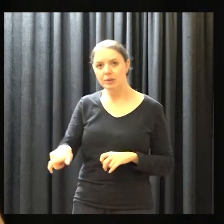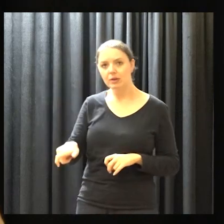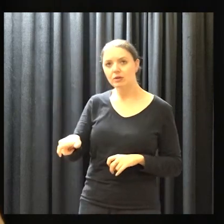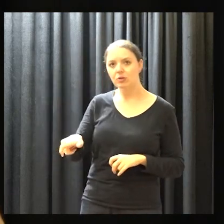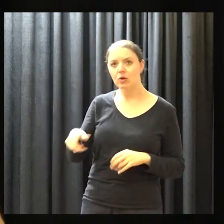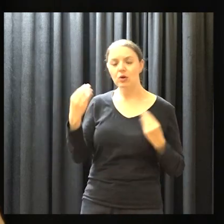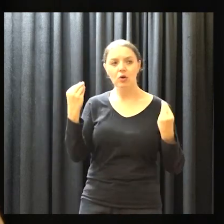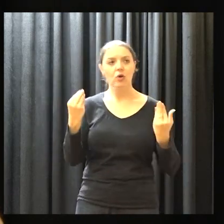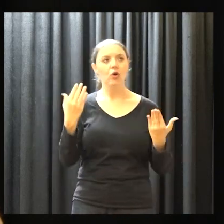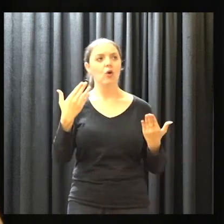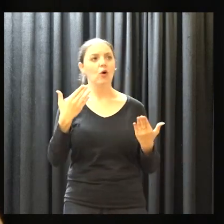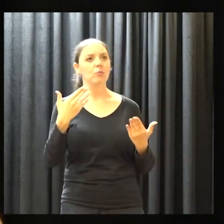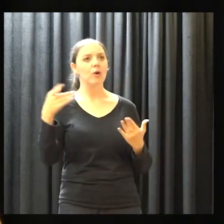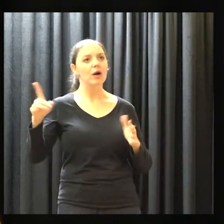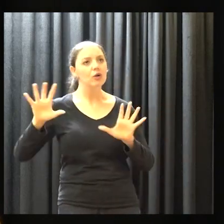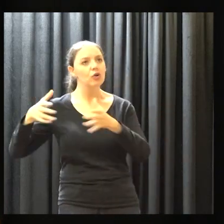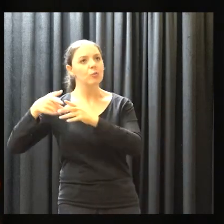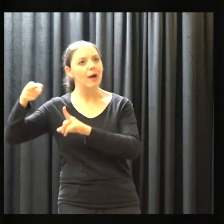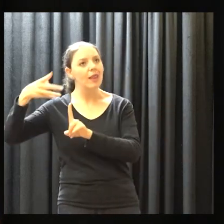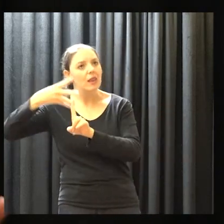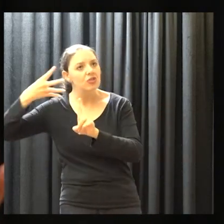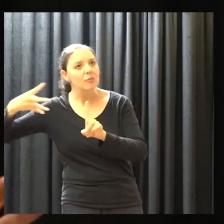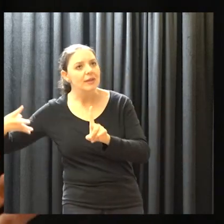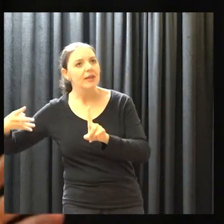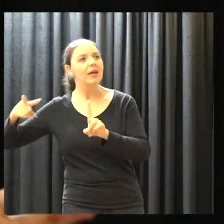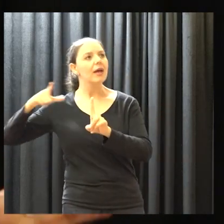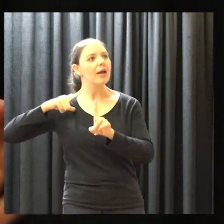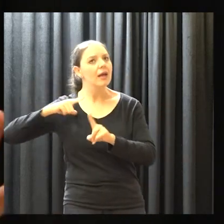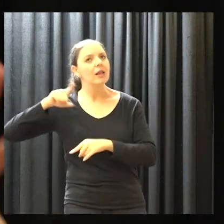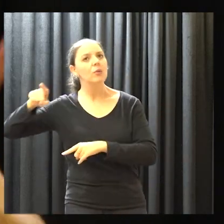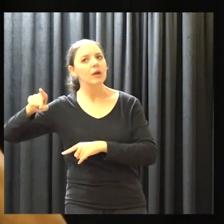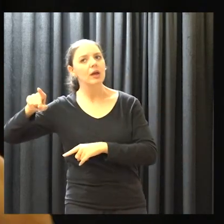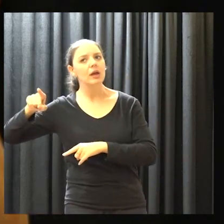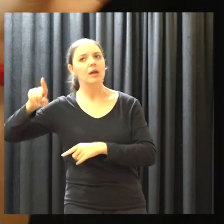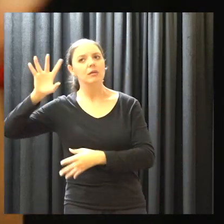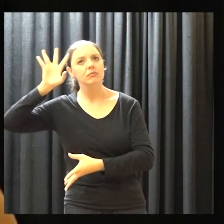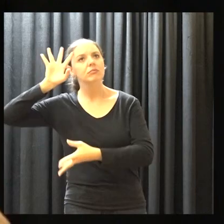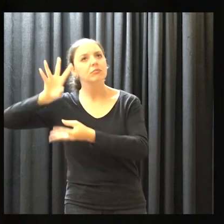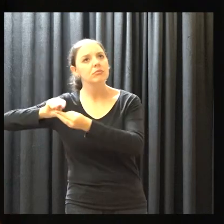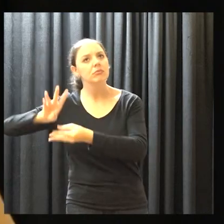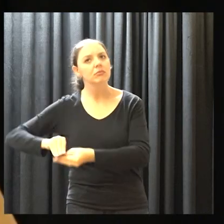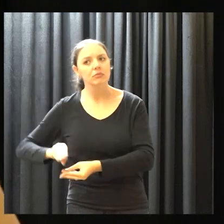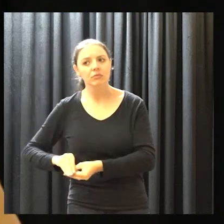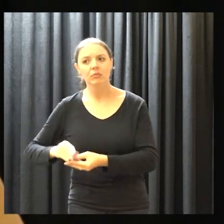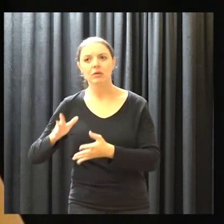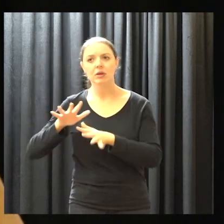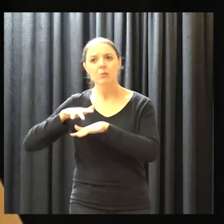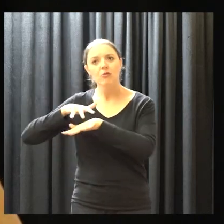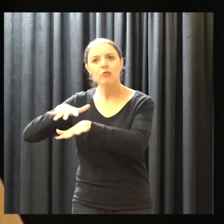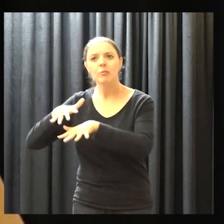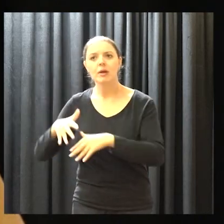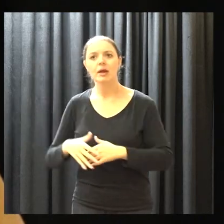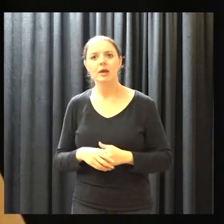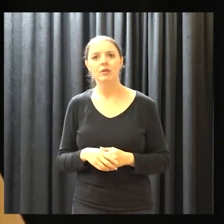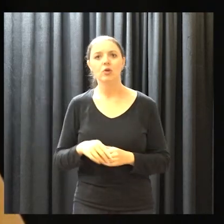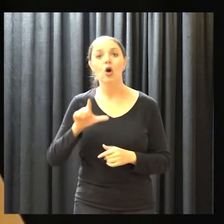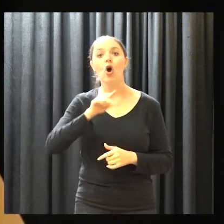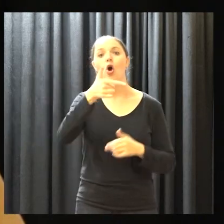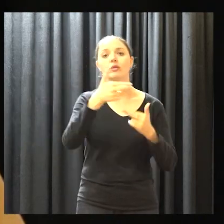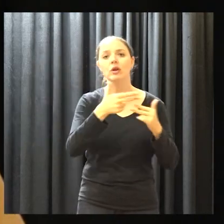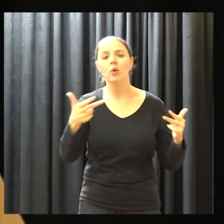ele chama, porque ele vai fazer a discussão e a coalizão entre os dois. Tá? Outra